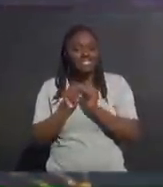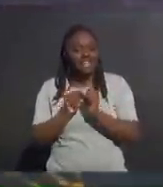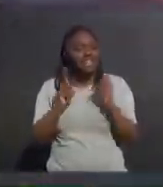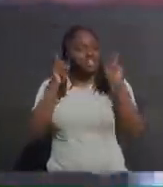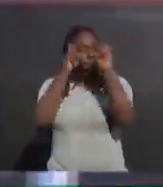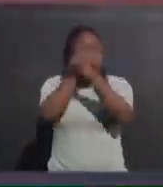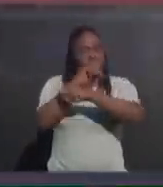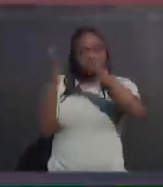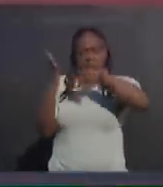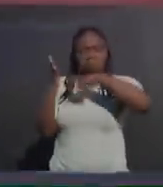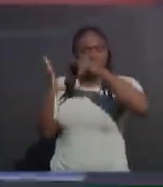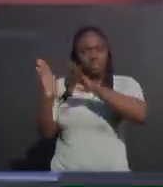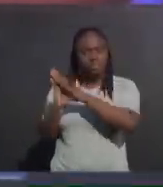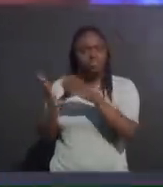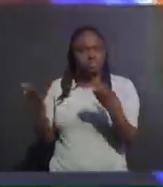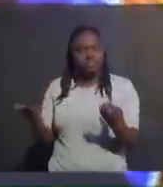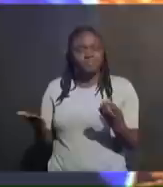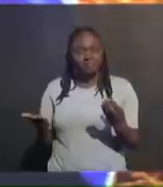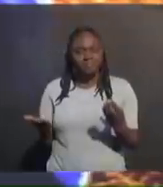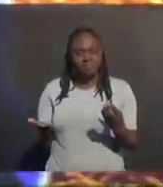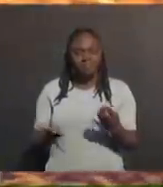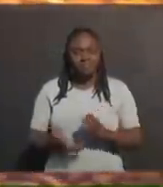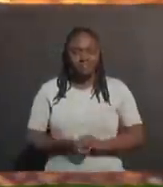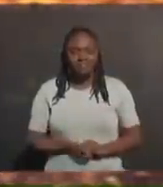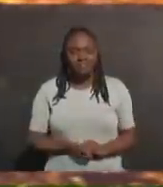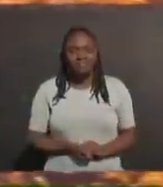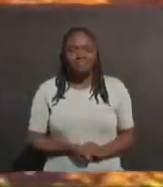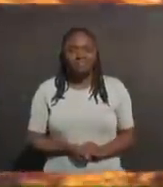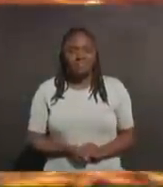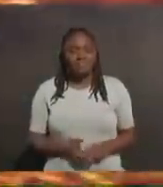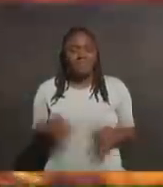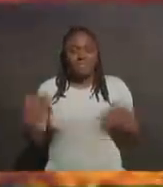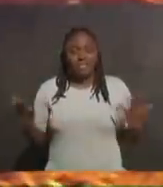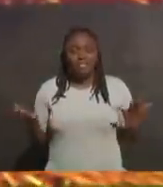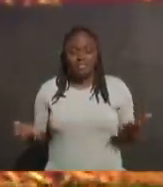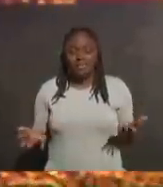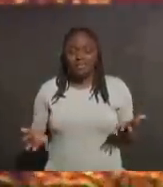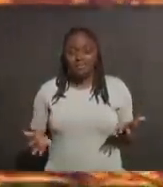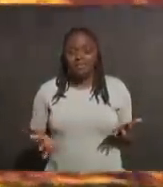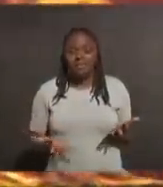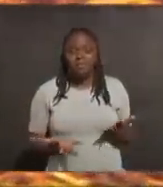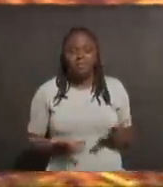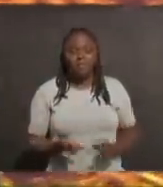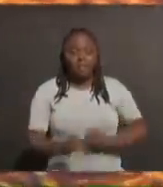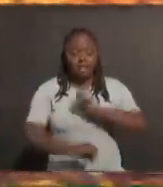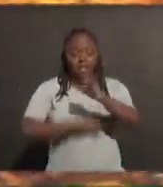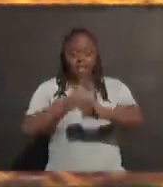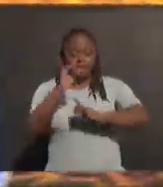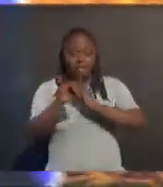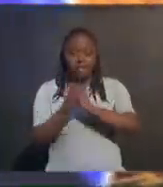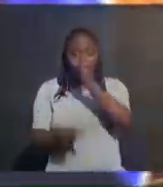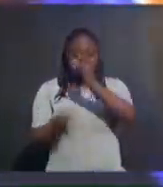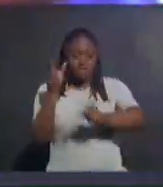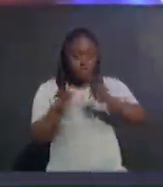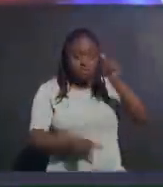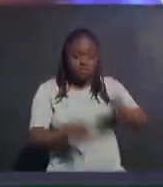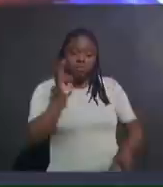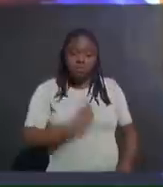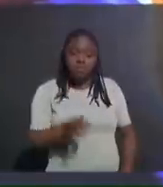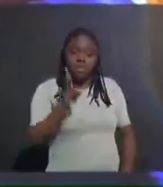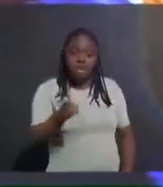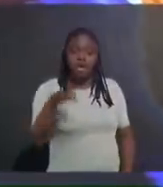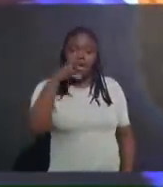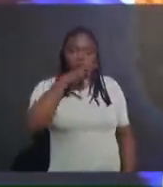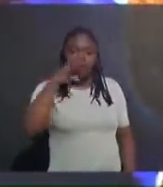difícil, né? Então, A internet, as pessoas estão online